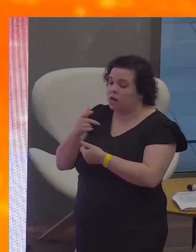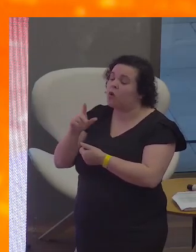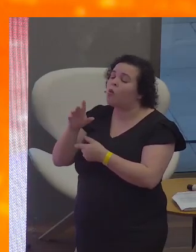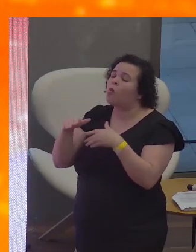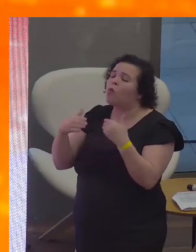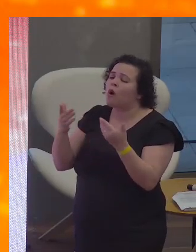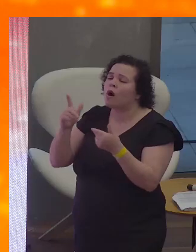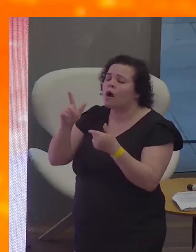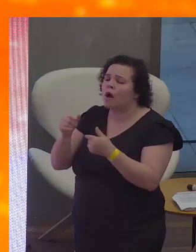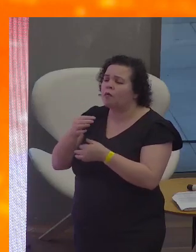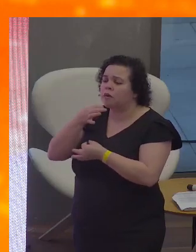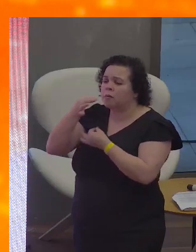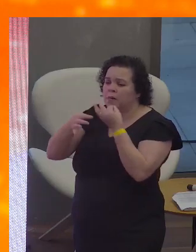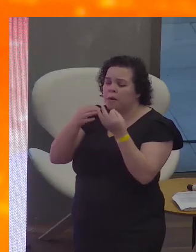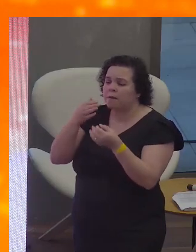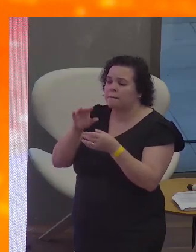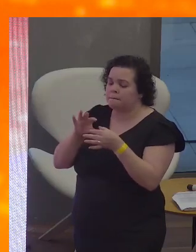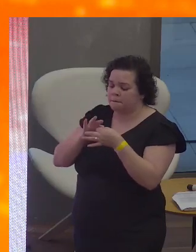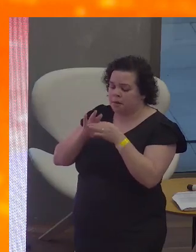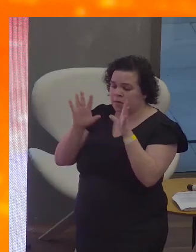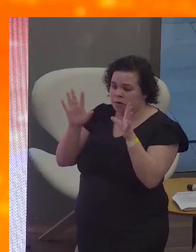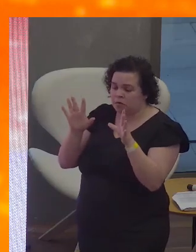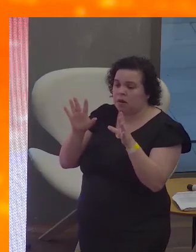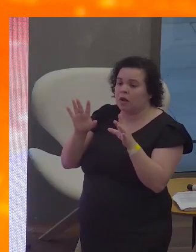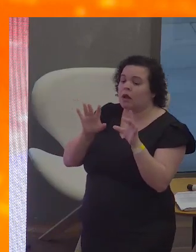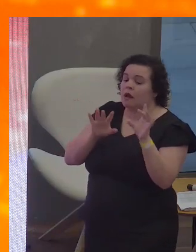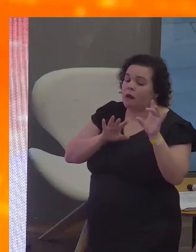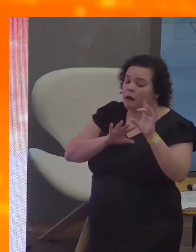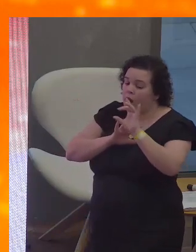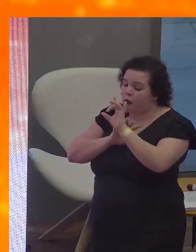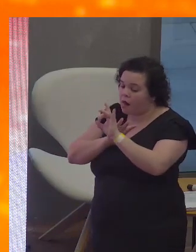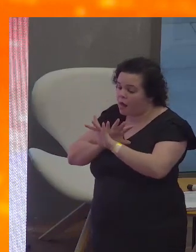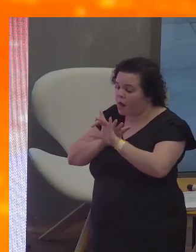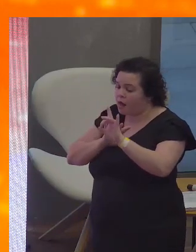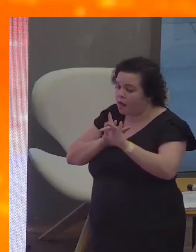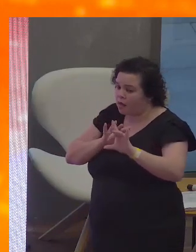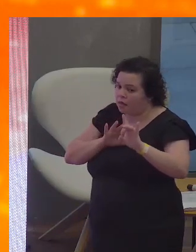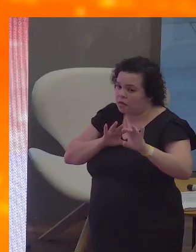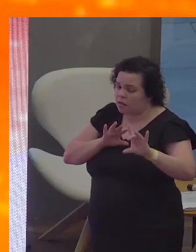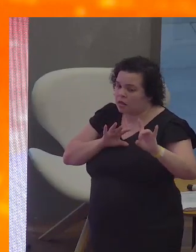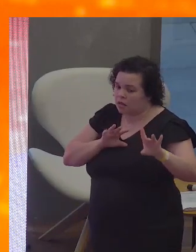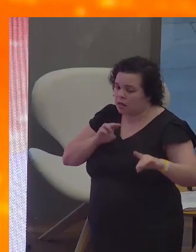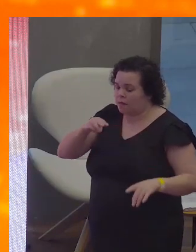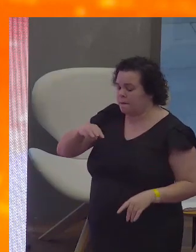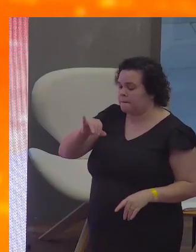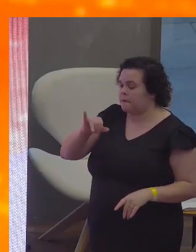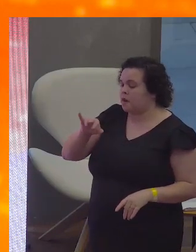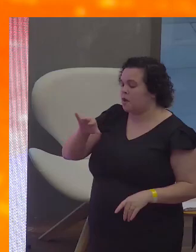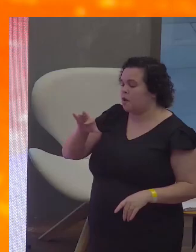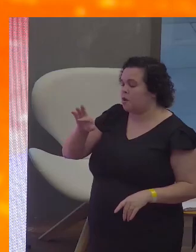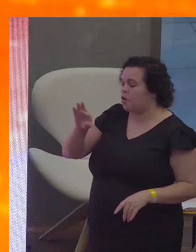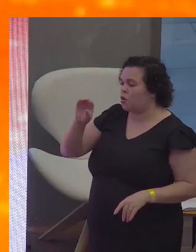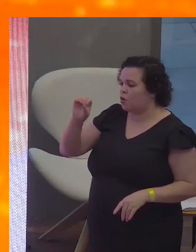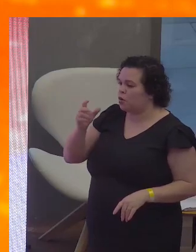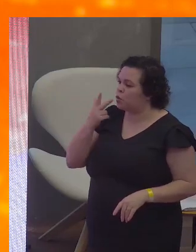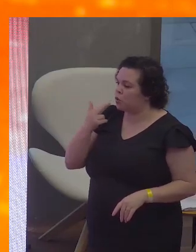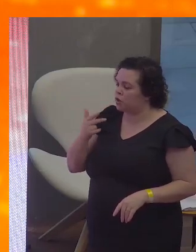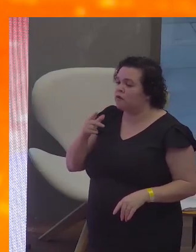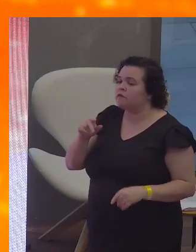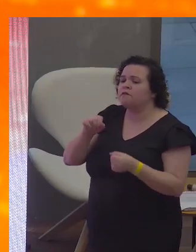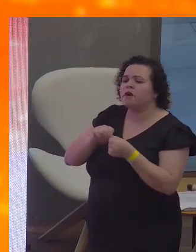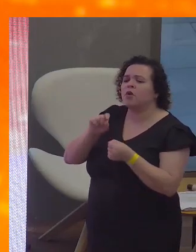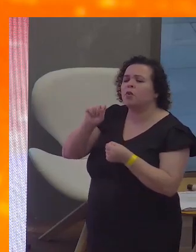alegações permitidas para cada um daquele micronutriente. E aí, o que eles fazem na